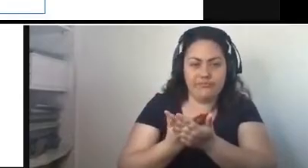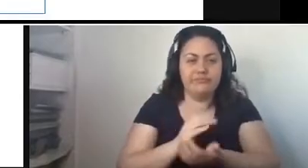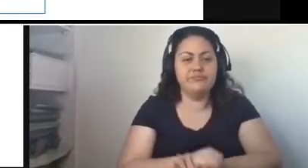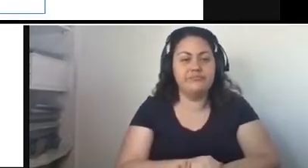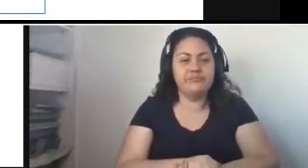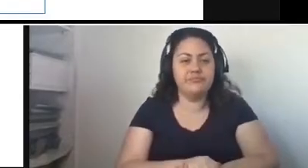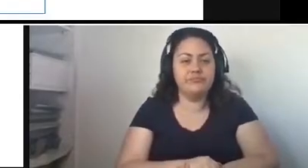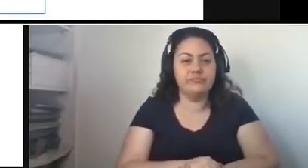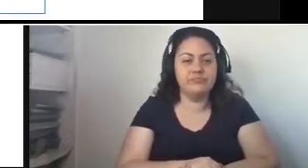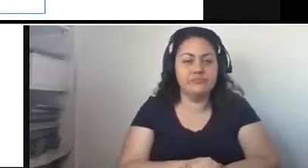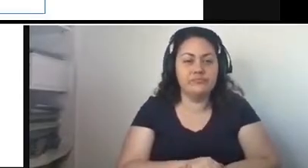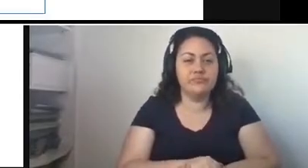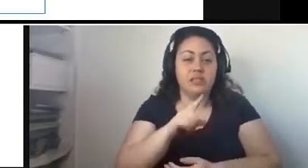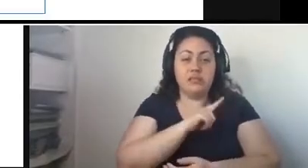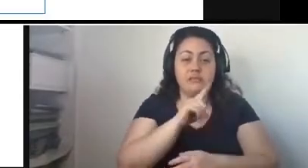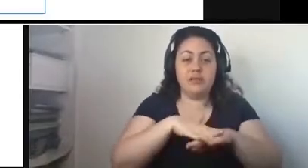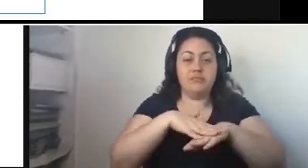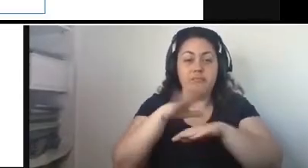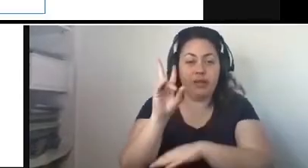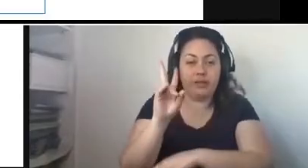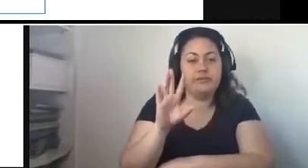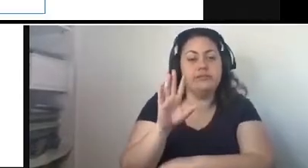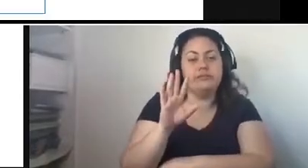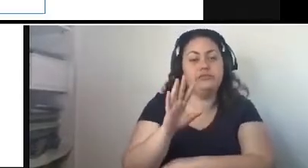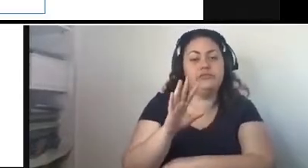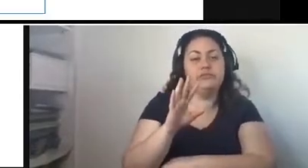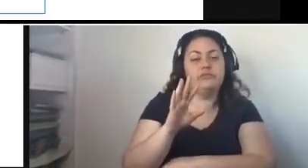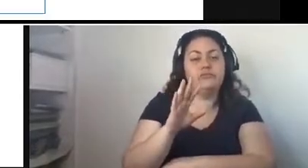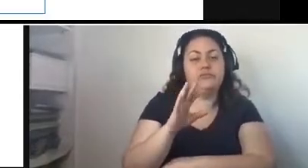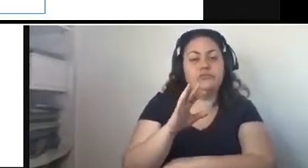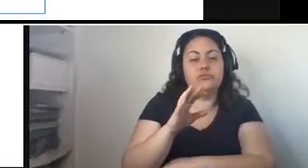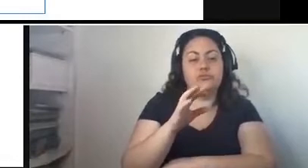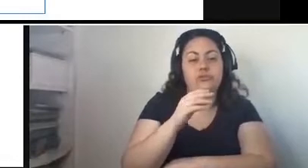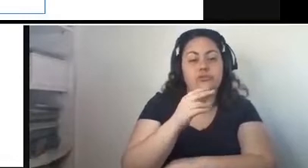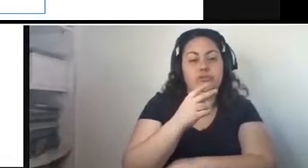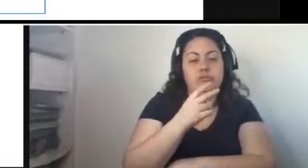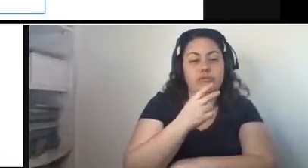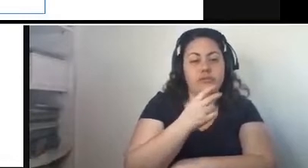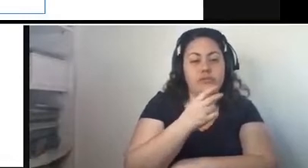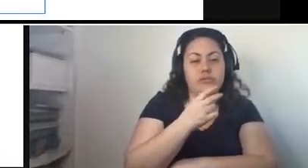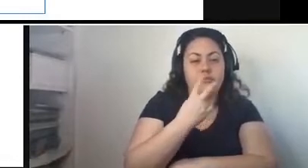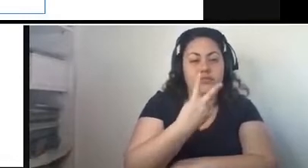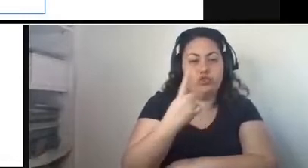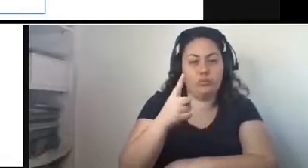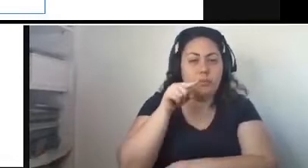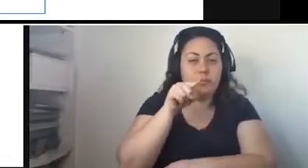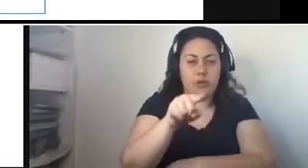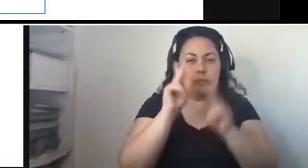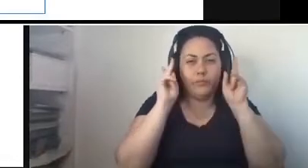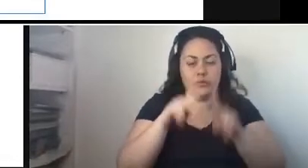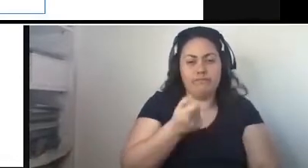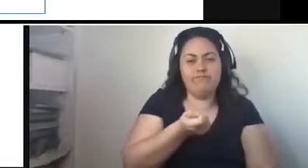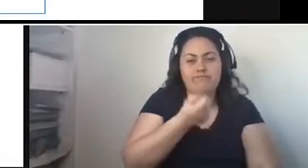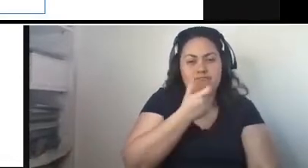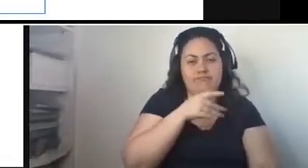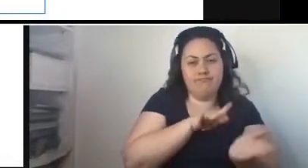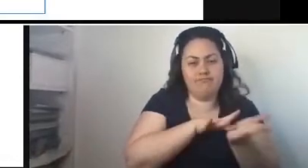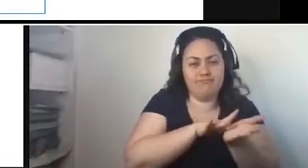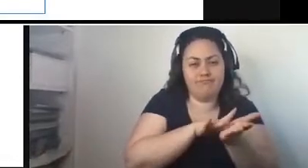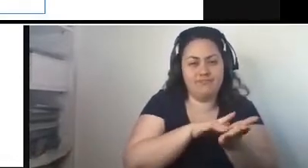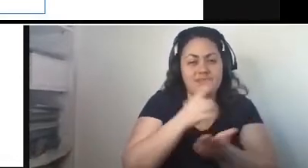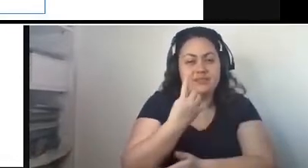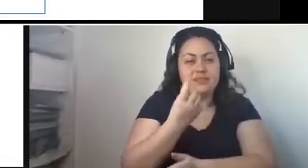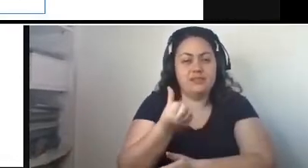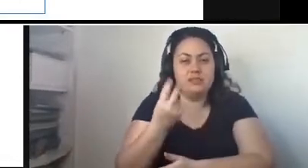mil pessoas receberam placebo, 162 fizeram a Covid-19, mais de 21 mil receberam a vacina e